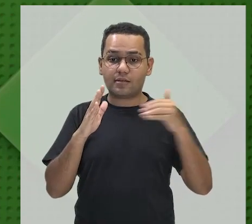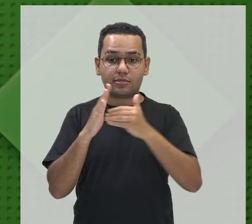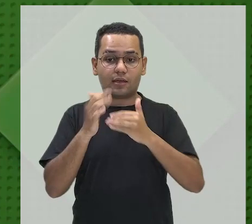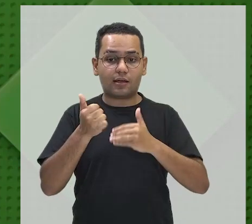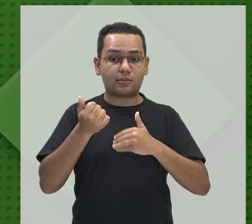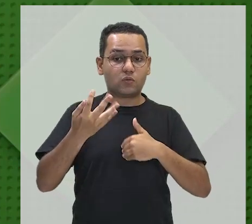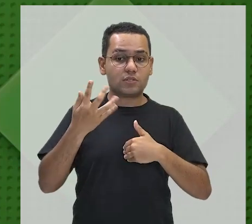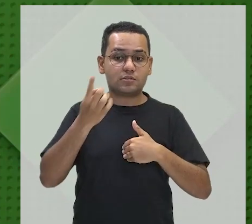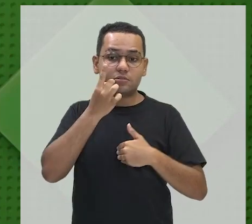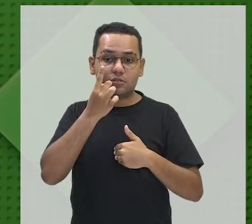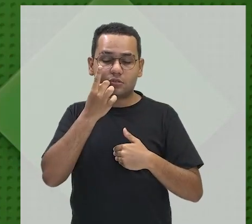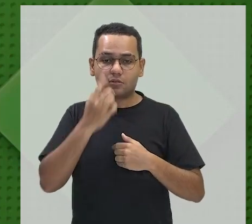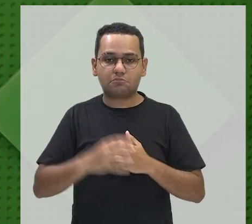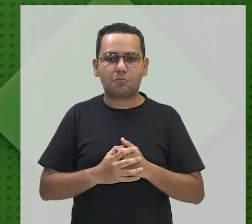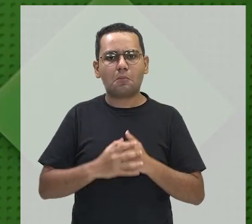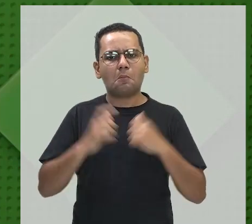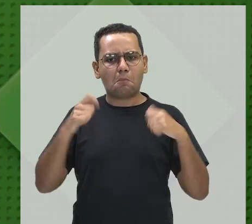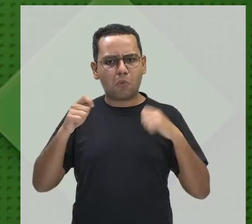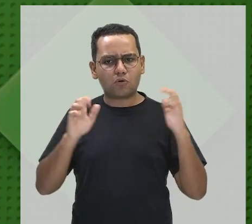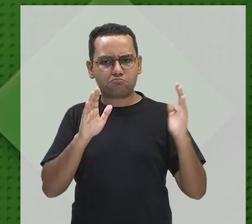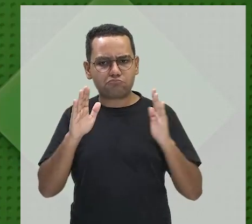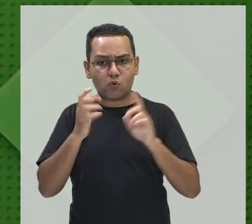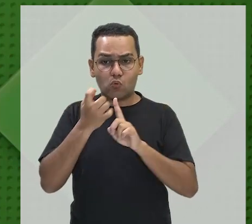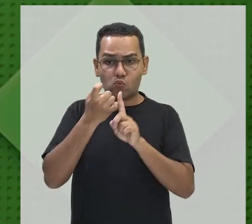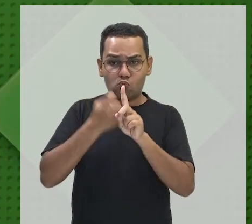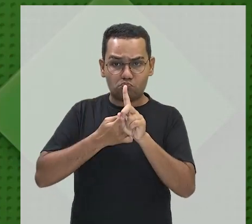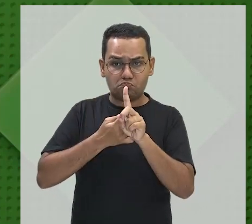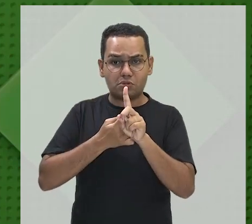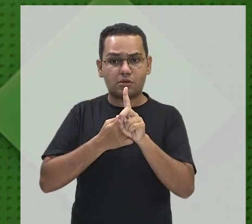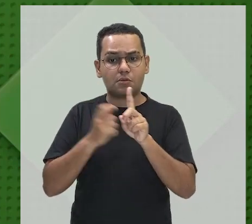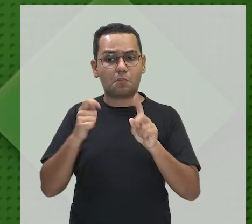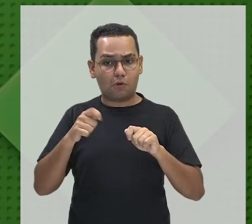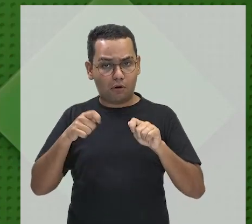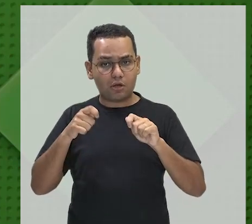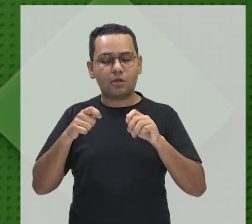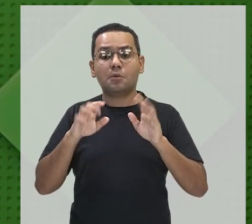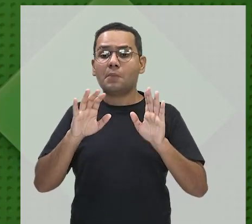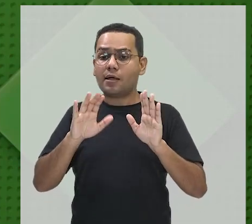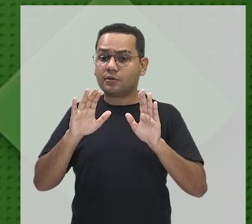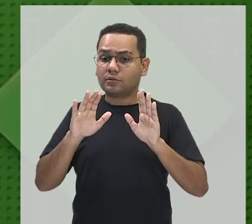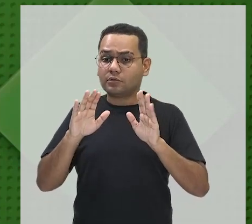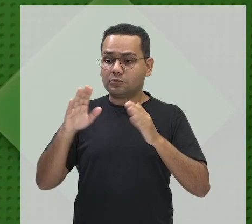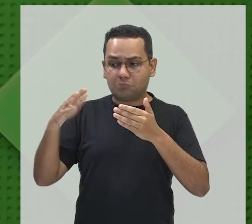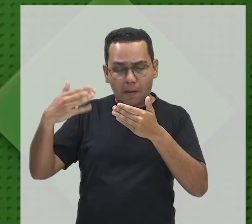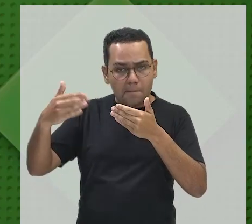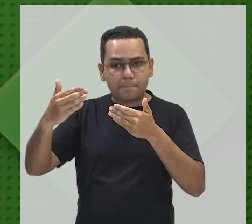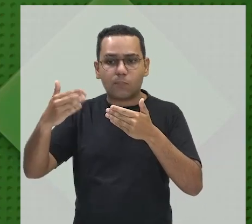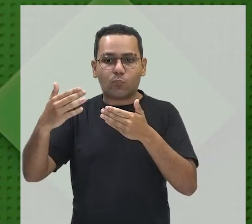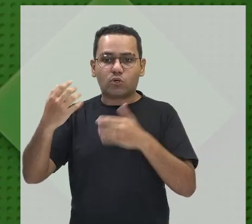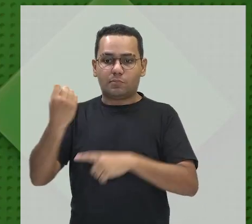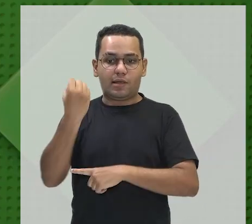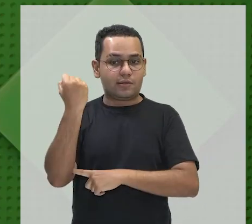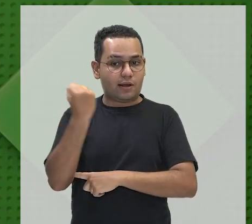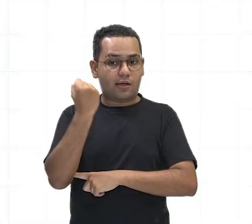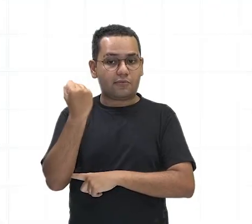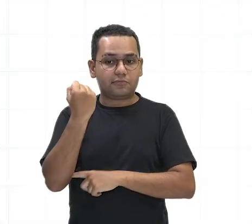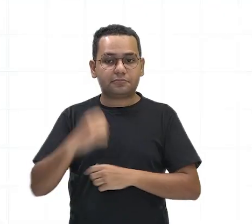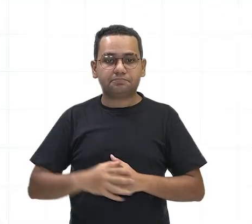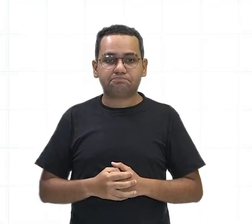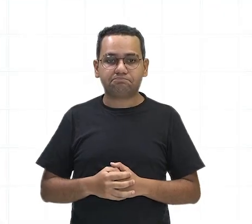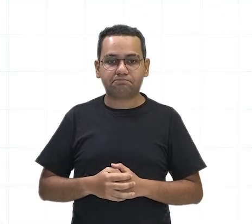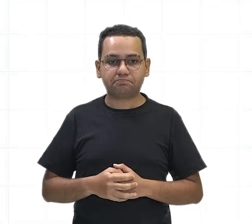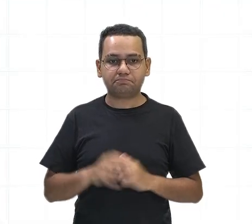protozoário, podendo durar até um mês, né, e avançando ali as formas mais graves da doença. Vamos ver agora como a gente pode se prevenir da